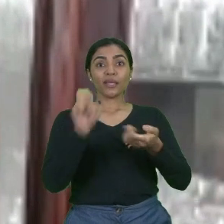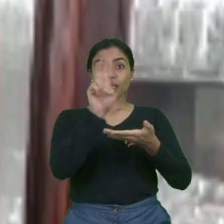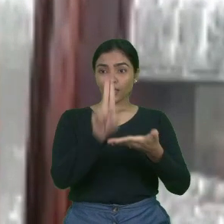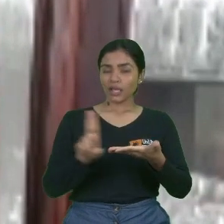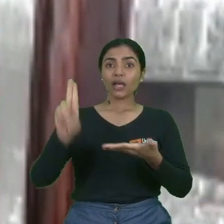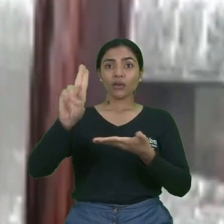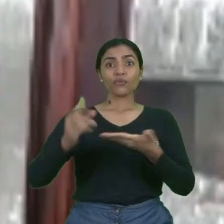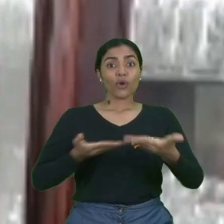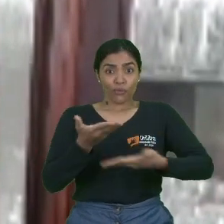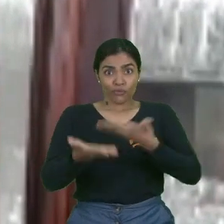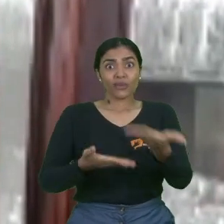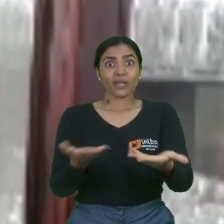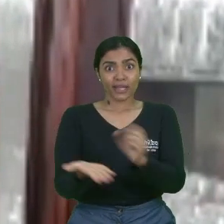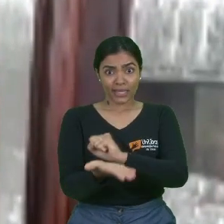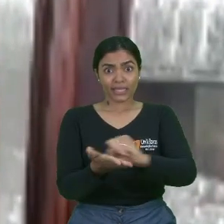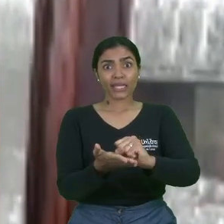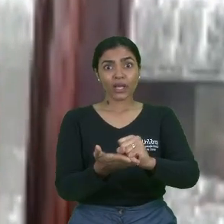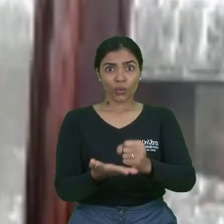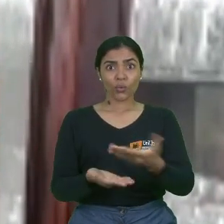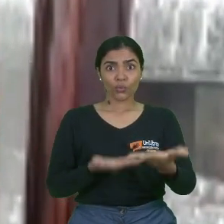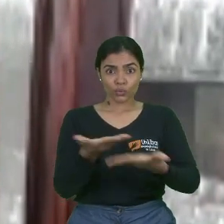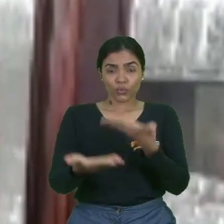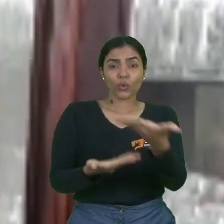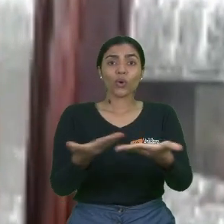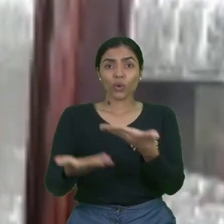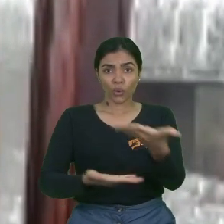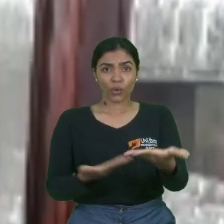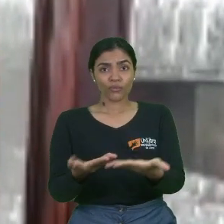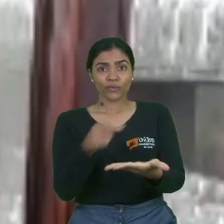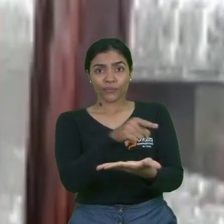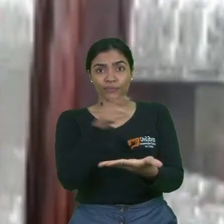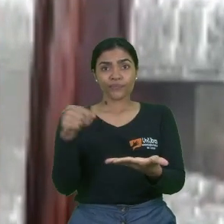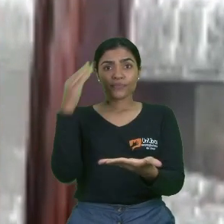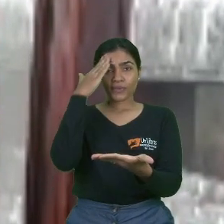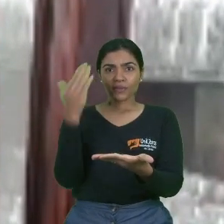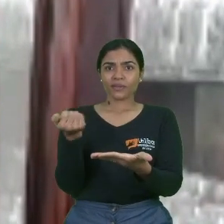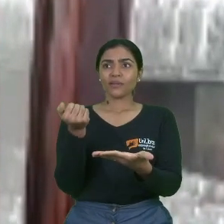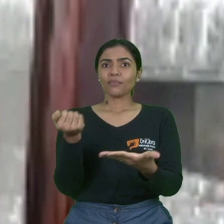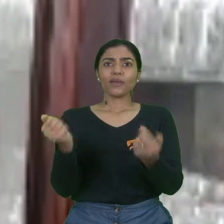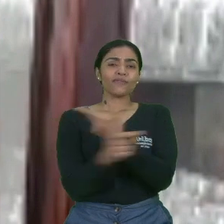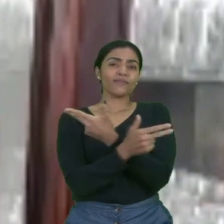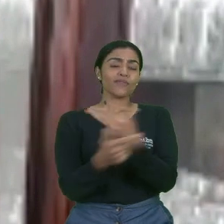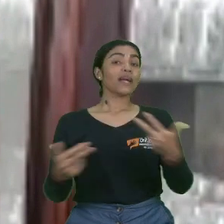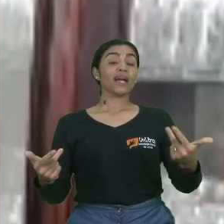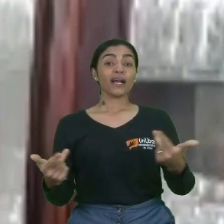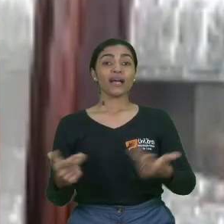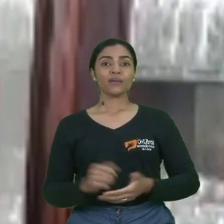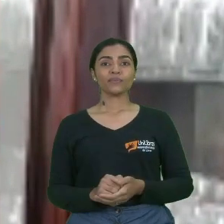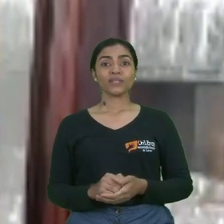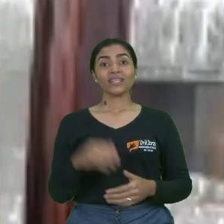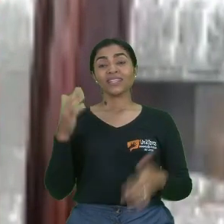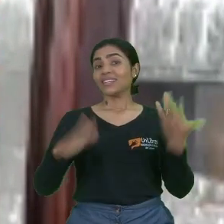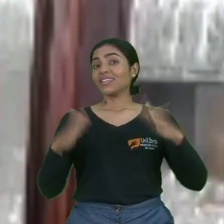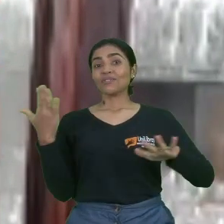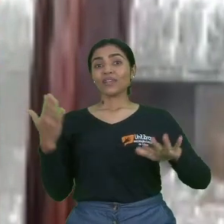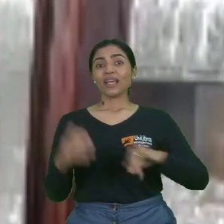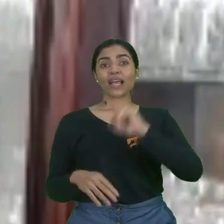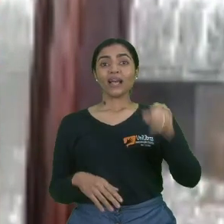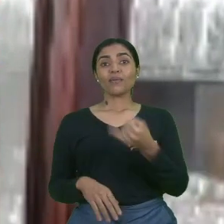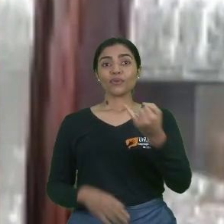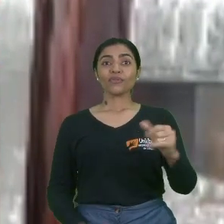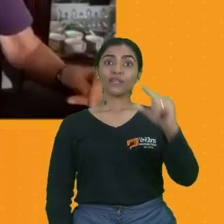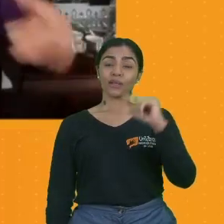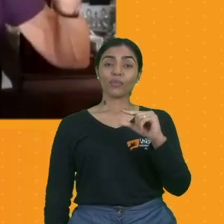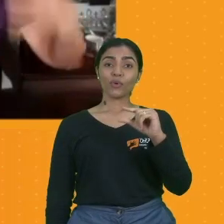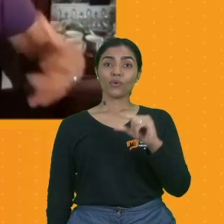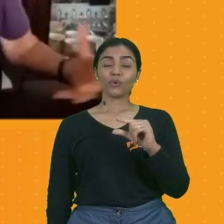isso os recursos Universidade oferece enormes e Bom dia a gente quando eu chegar